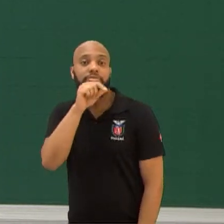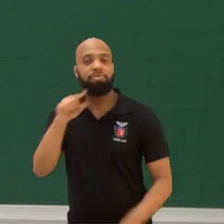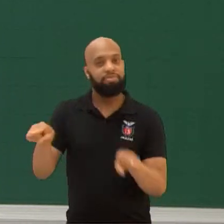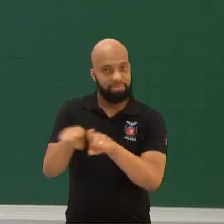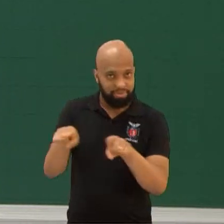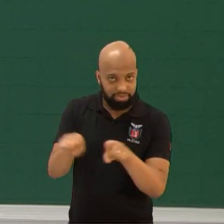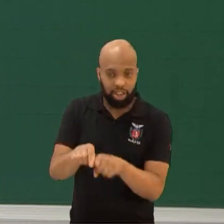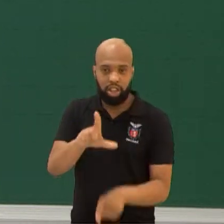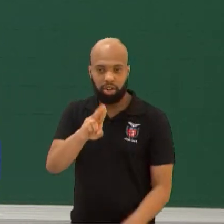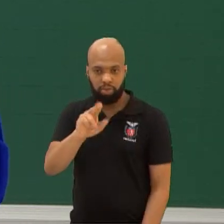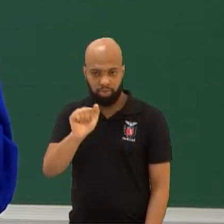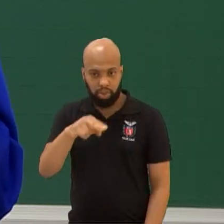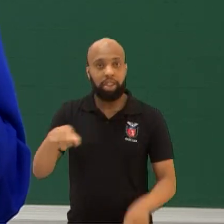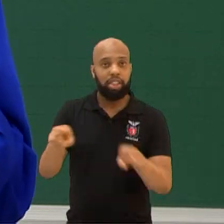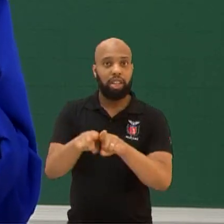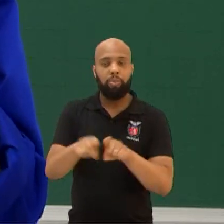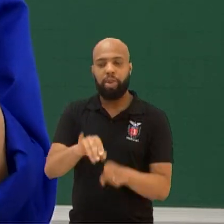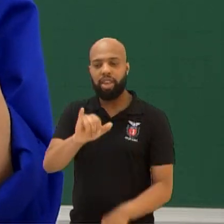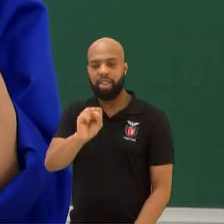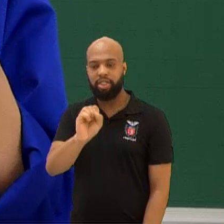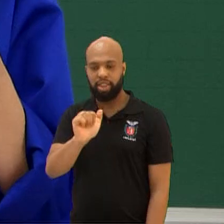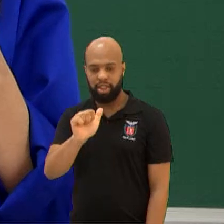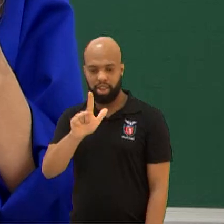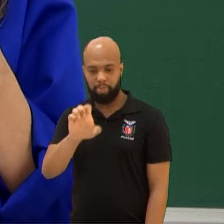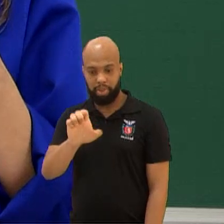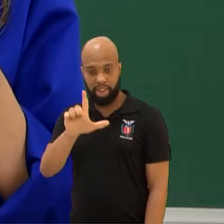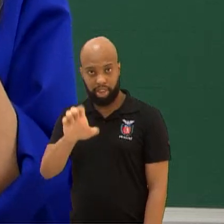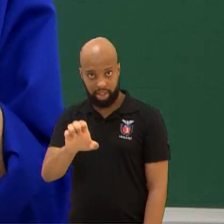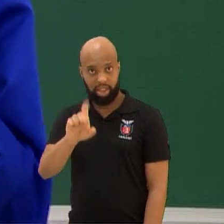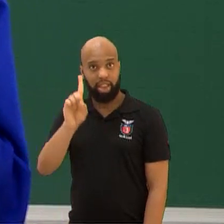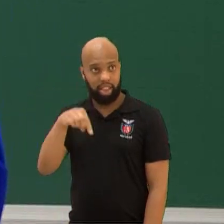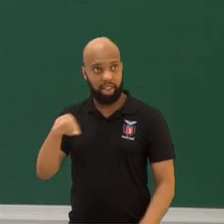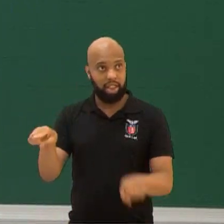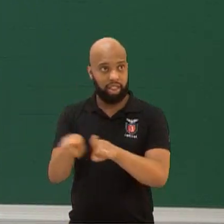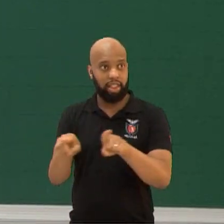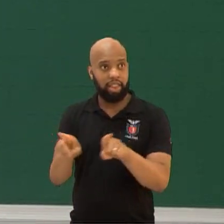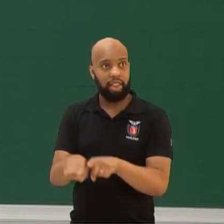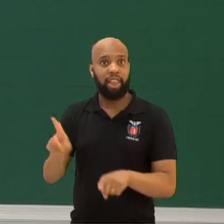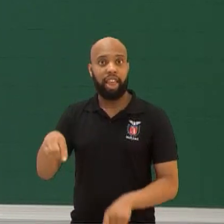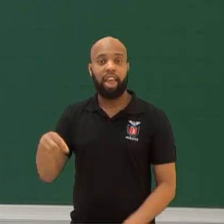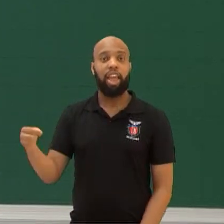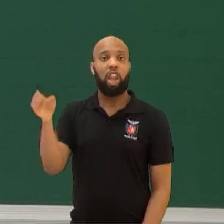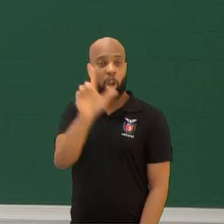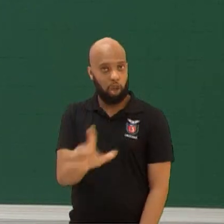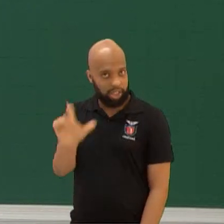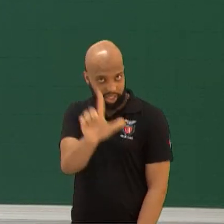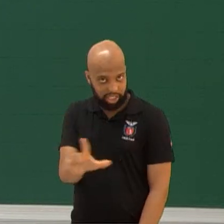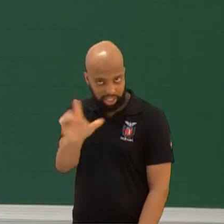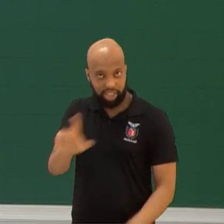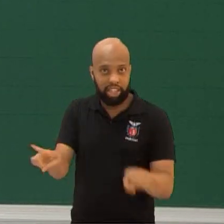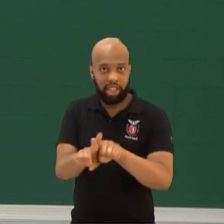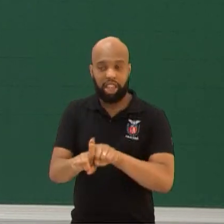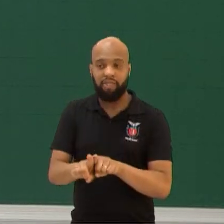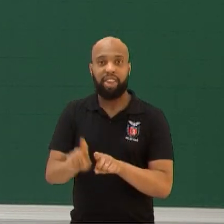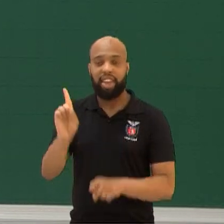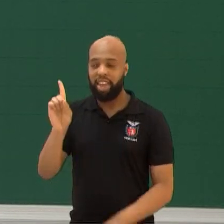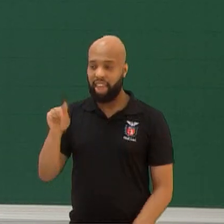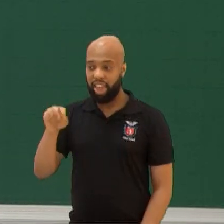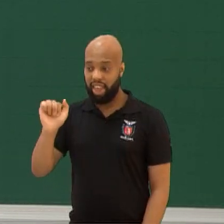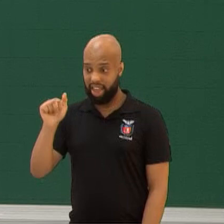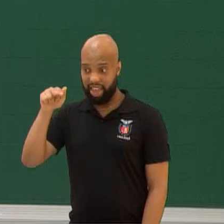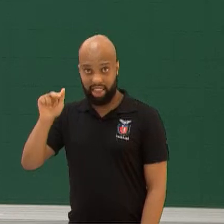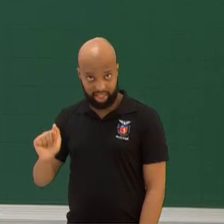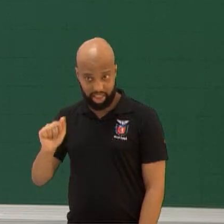de Azevedo. A Isabelle Souza do Nascimento, da Escola Estadual Vale do Tigre, de Nova Londrina. A Ana Clara, do Colégio Estadual